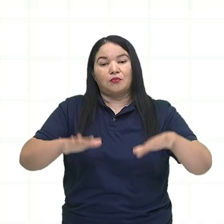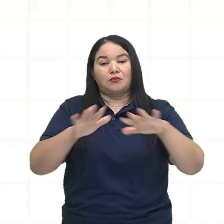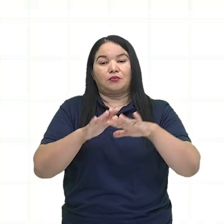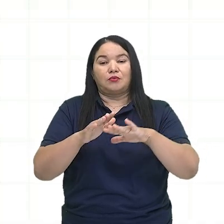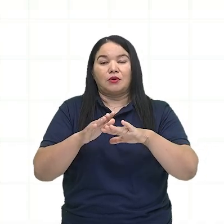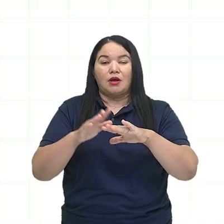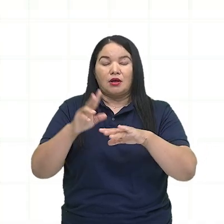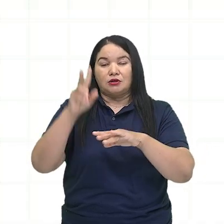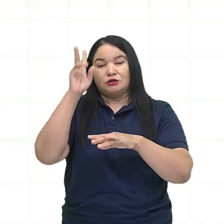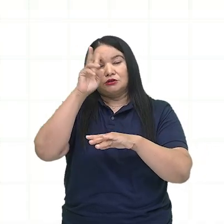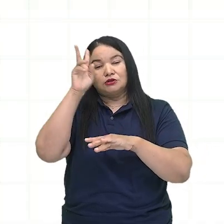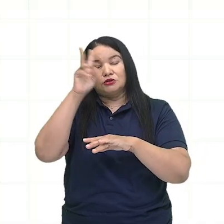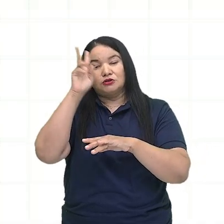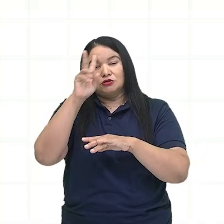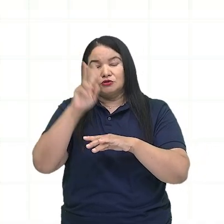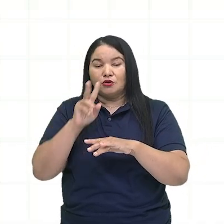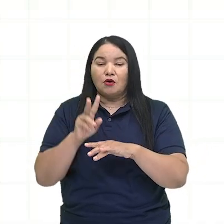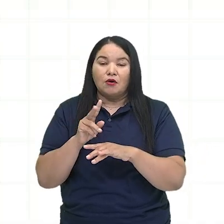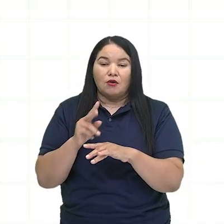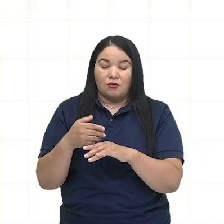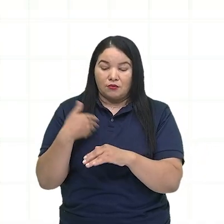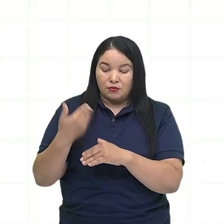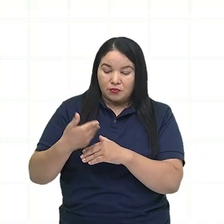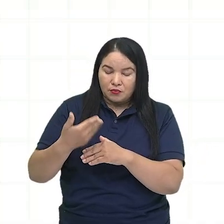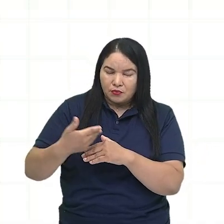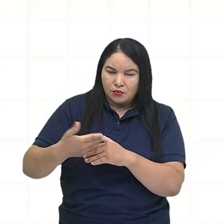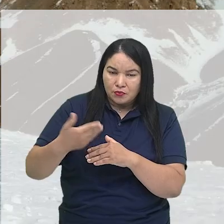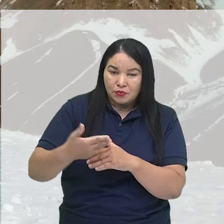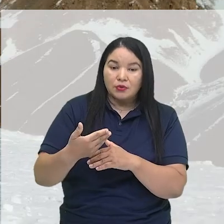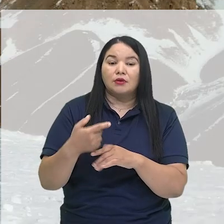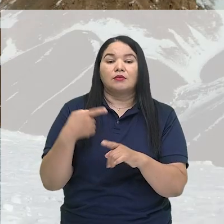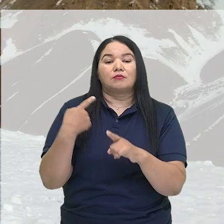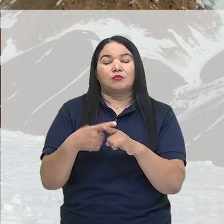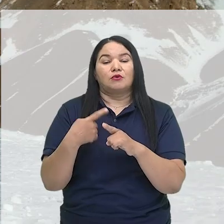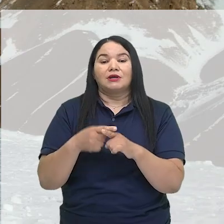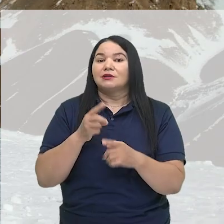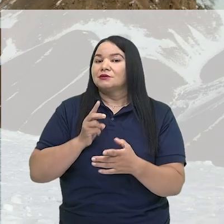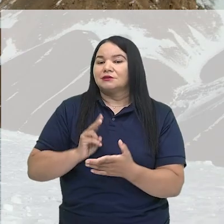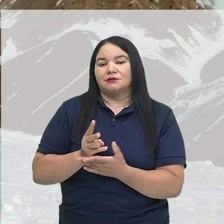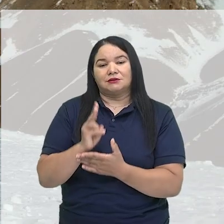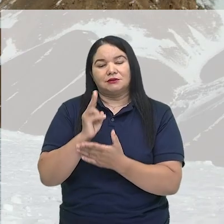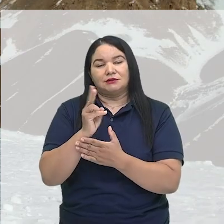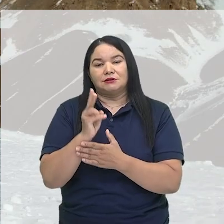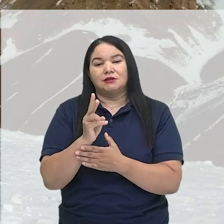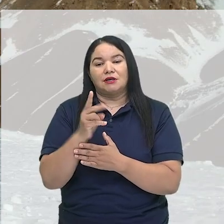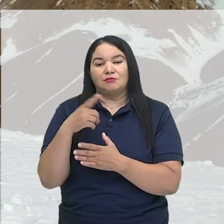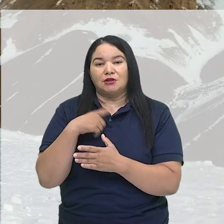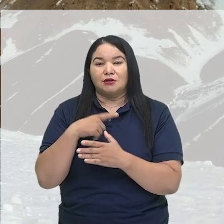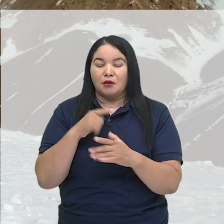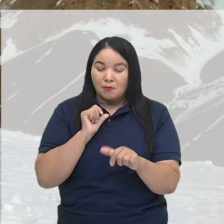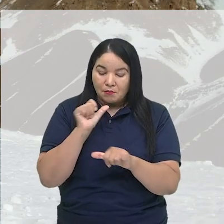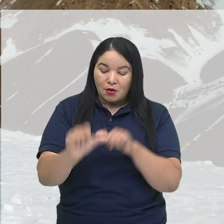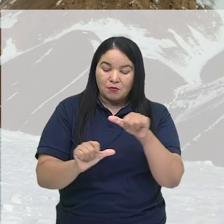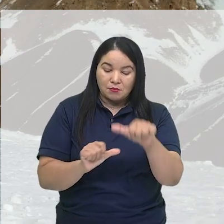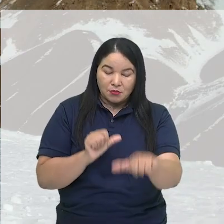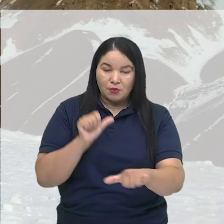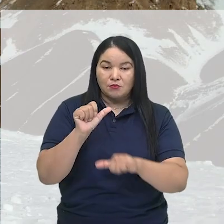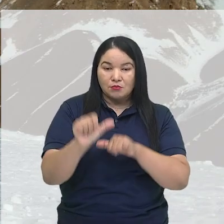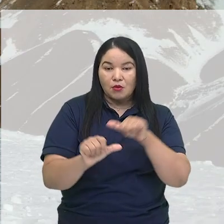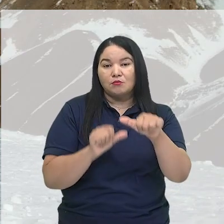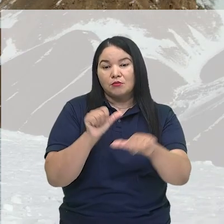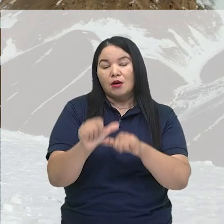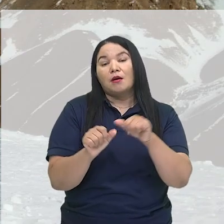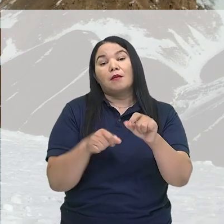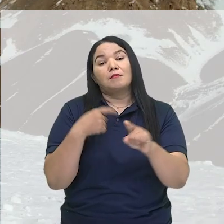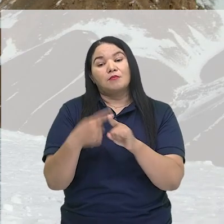toda a história da Terra, porque ela vem continuamente se moldando. São movimentos